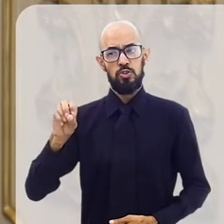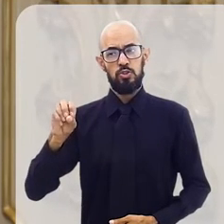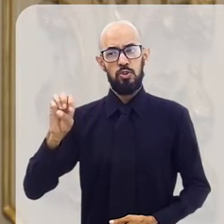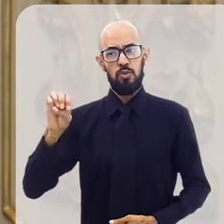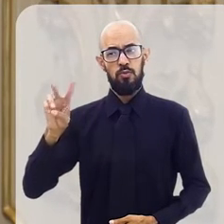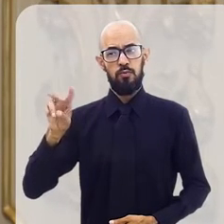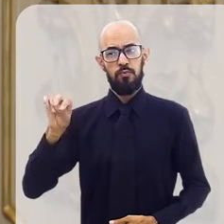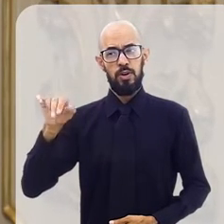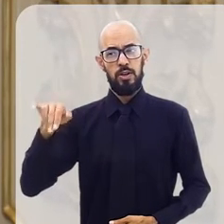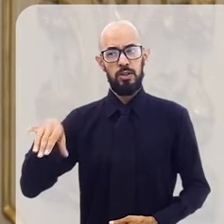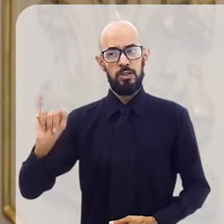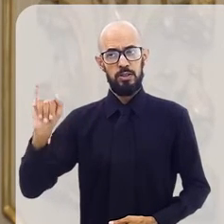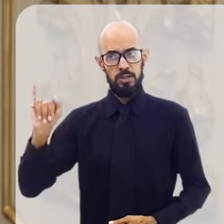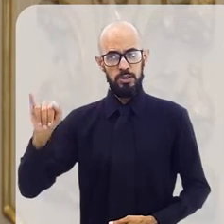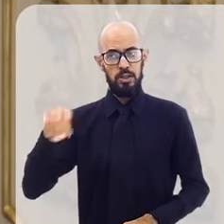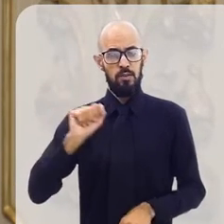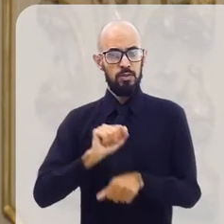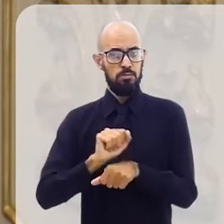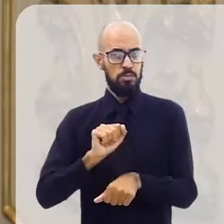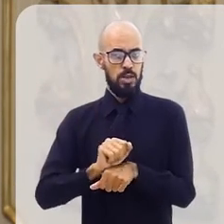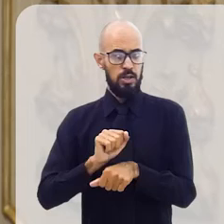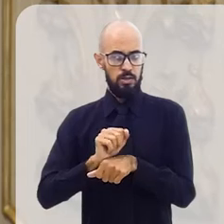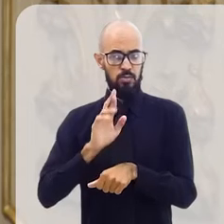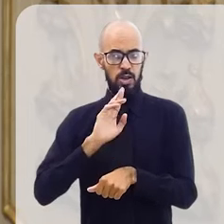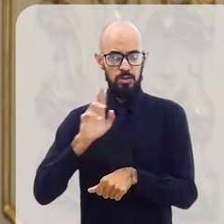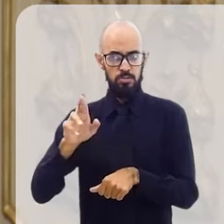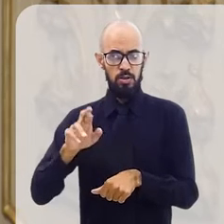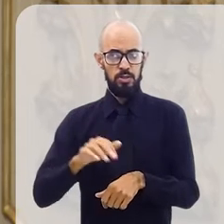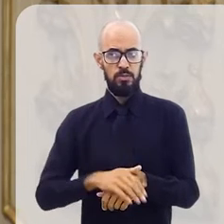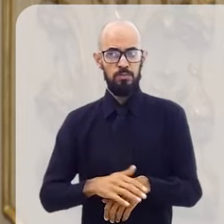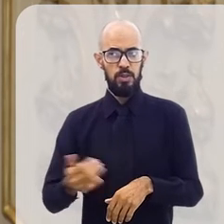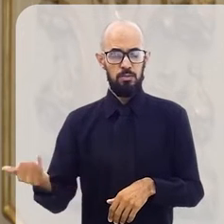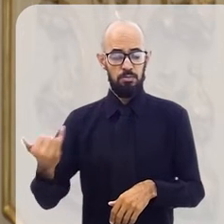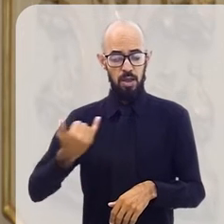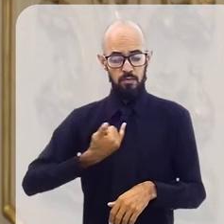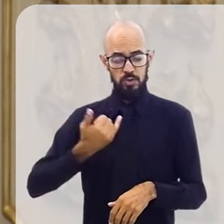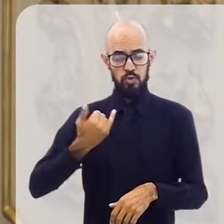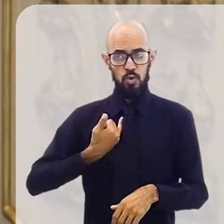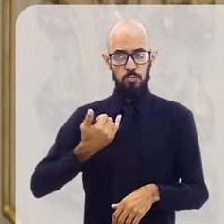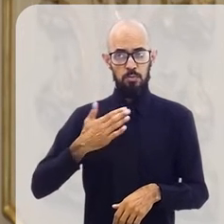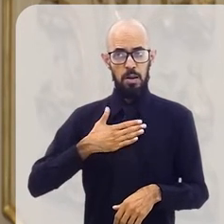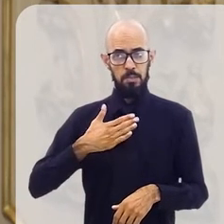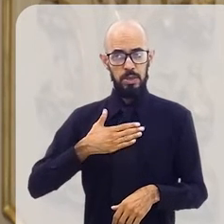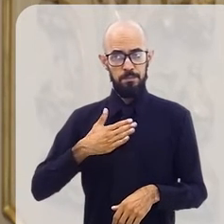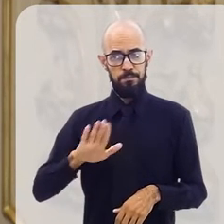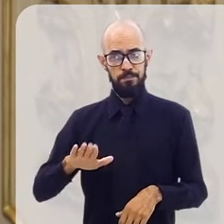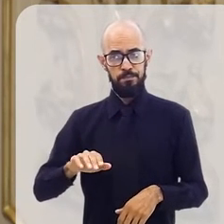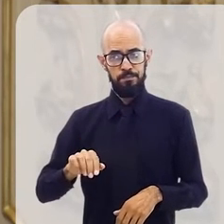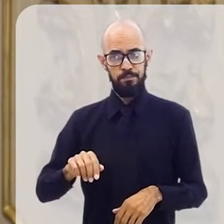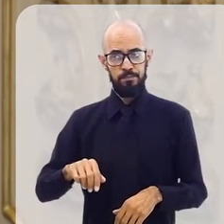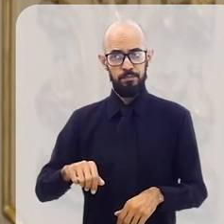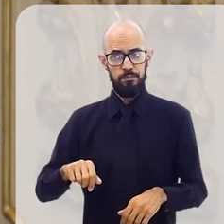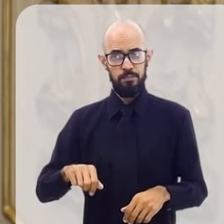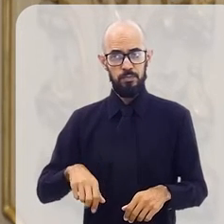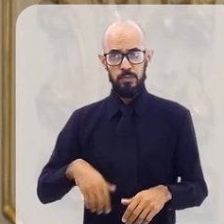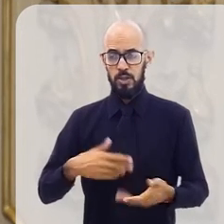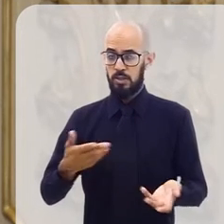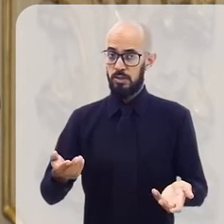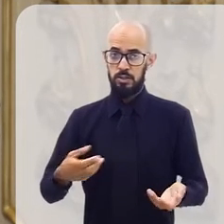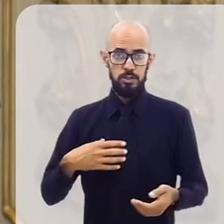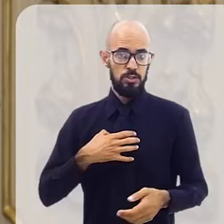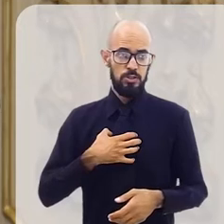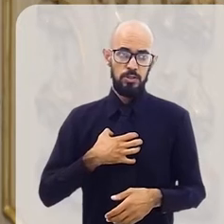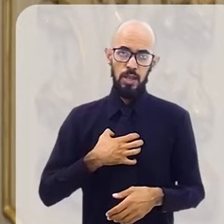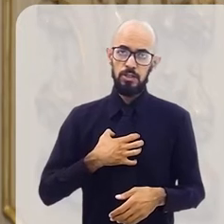do outro lado da linha a resposta é dor ele e comunicou lá no Palácio de nós exigimos e o